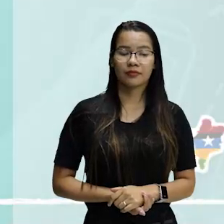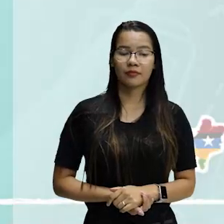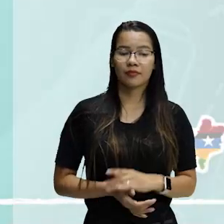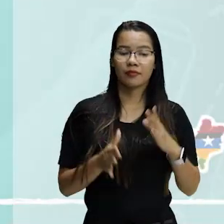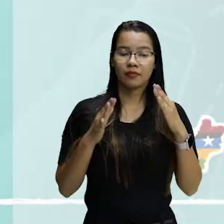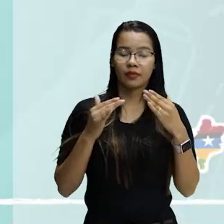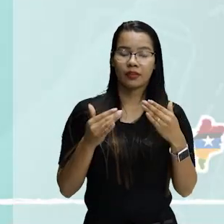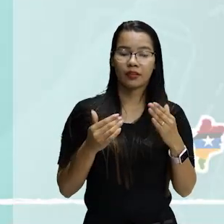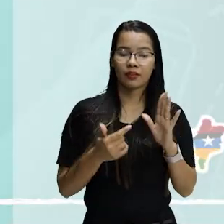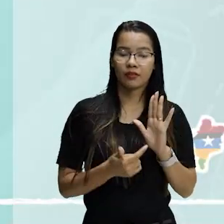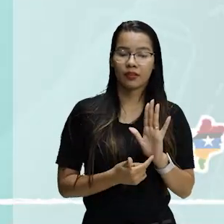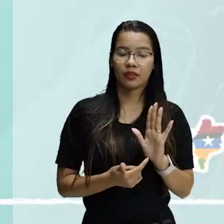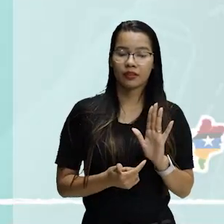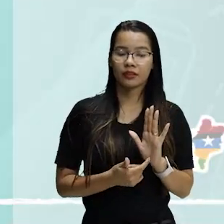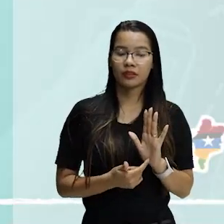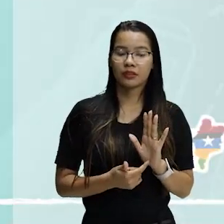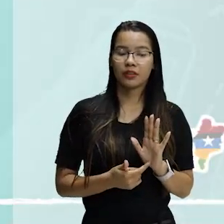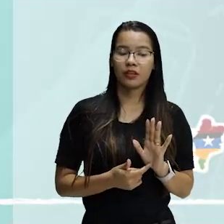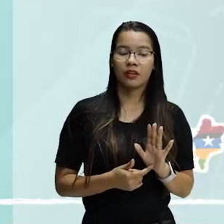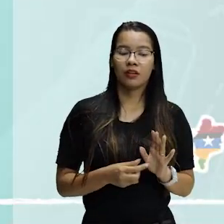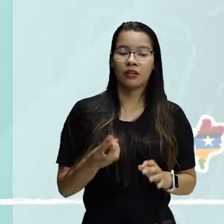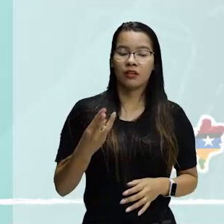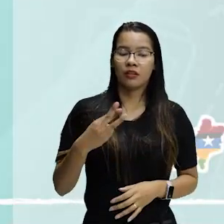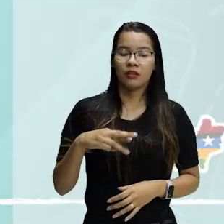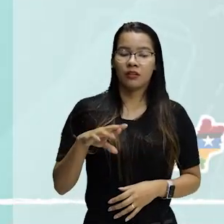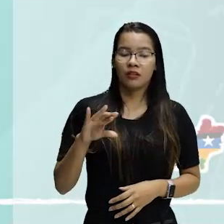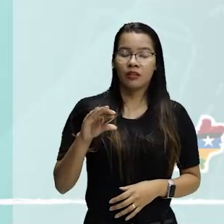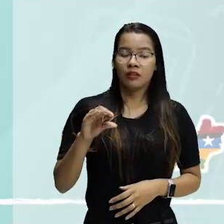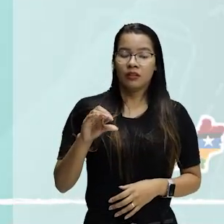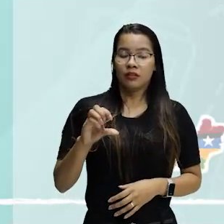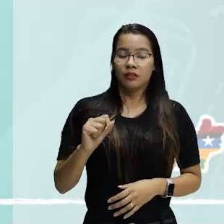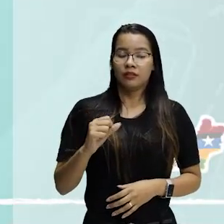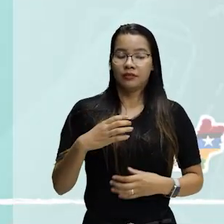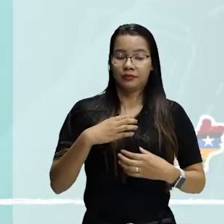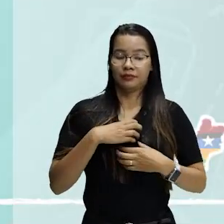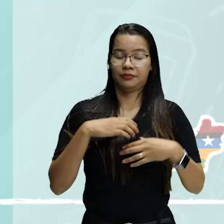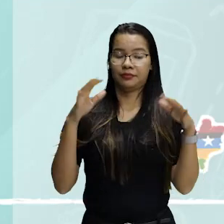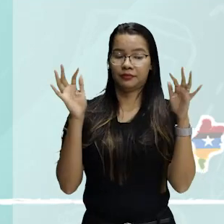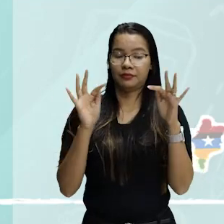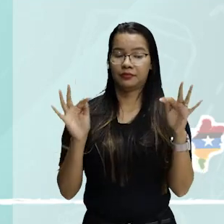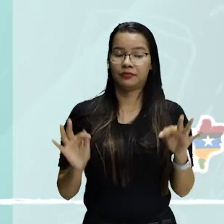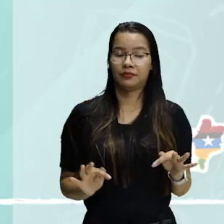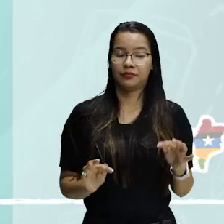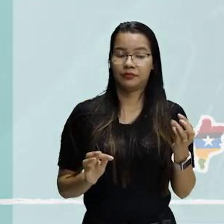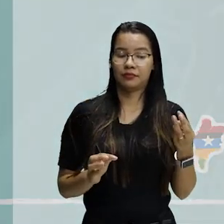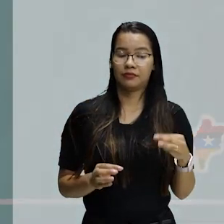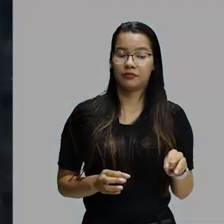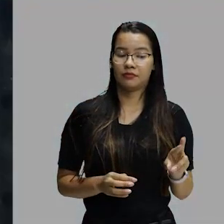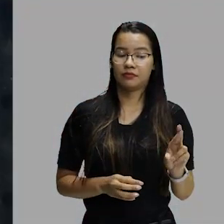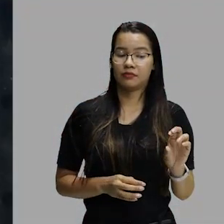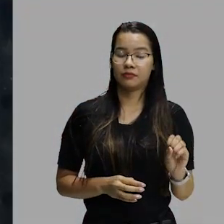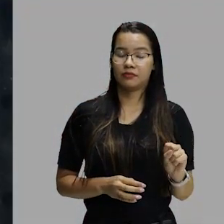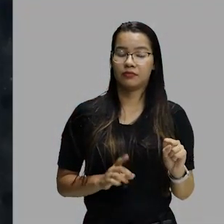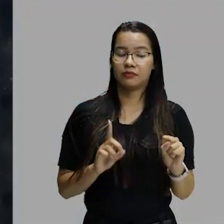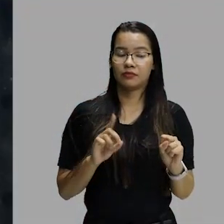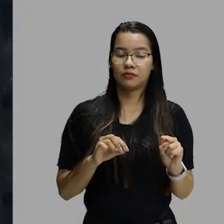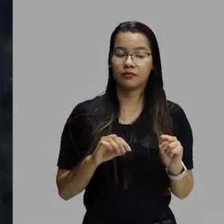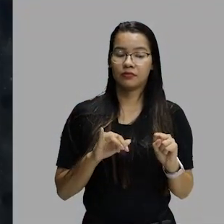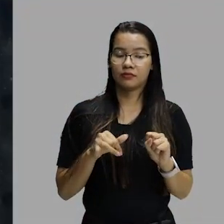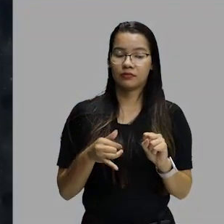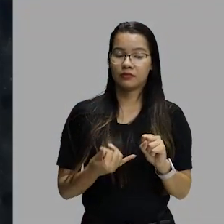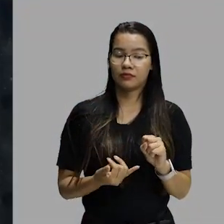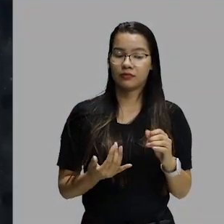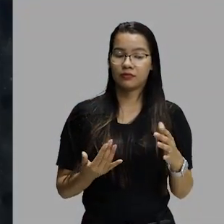Observa aí, ó. Marcos está feliz. O Marcos é o sujeito e está feliz